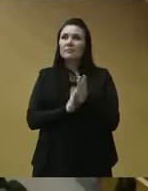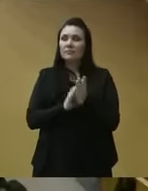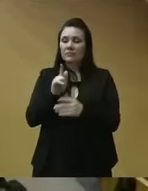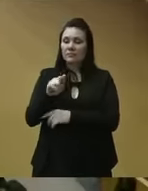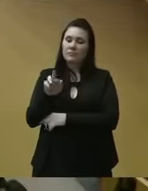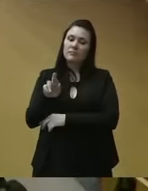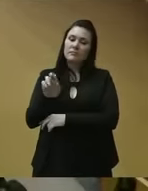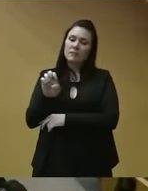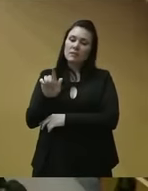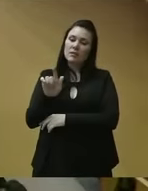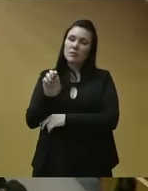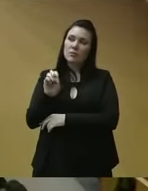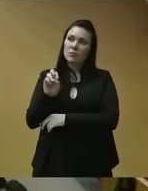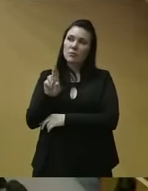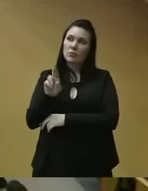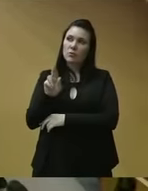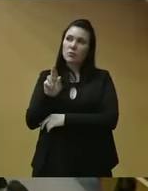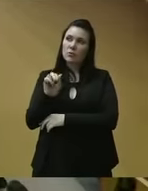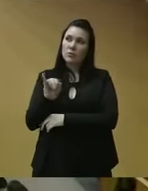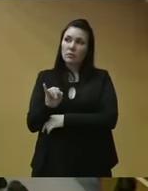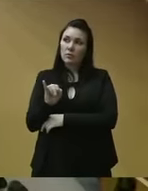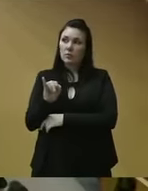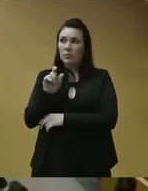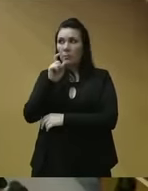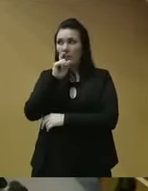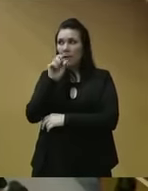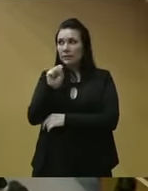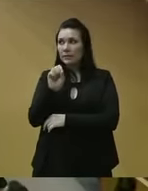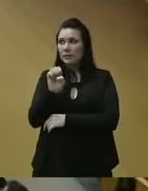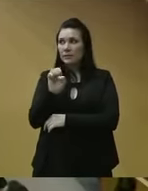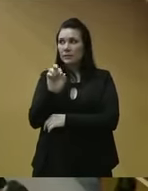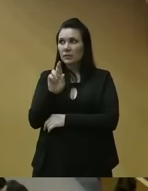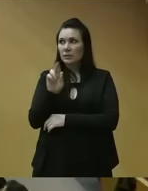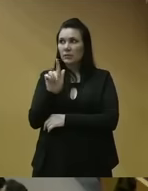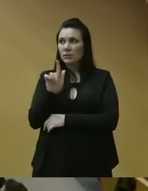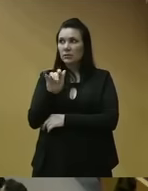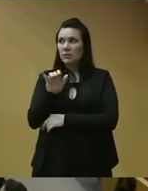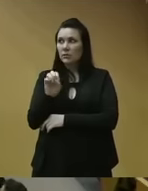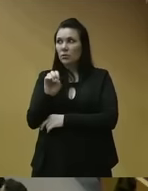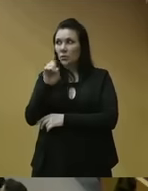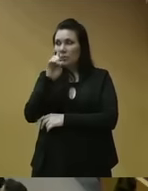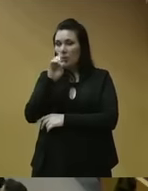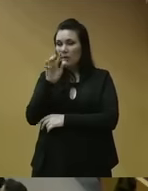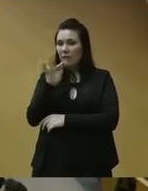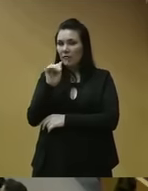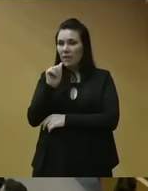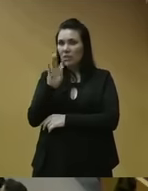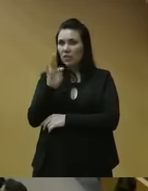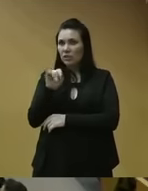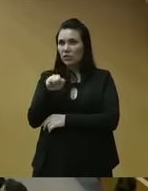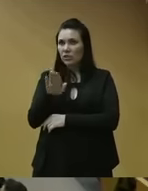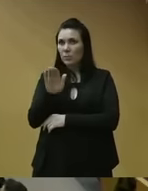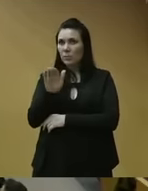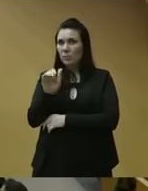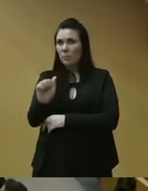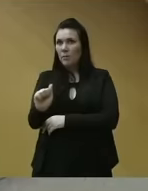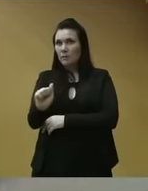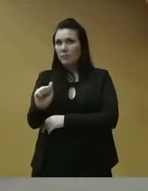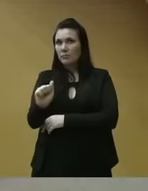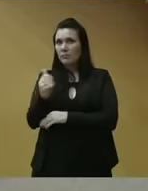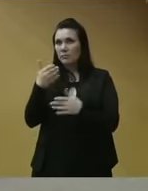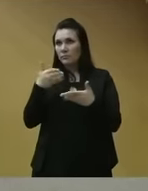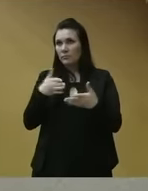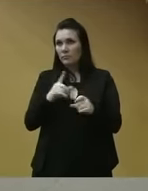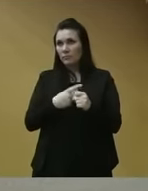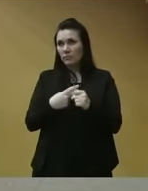Gregory Correia da Silva, filho de Sérgio Luiz Brum da Silva e Fátima Rosana Belasquem Correia, natural